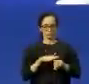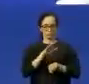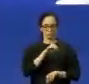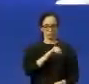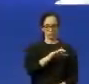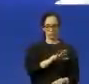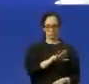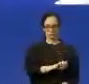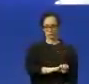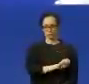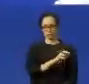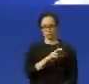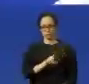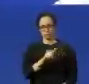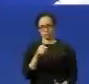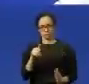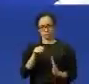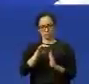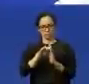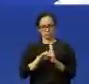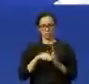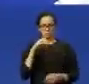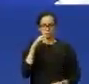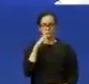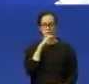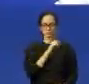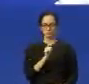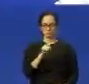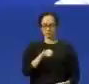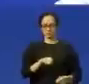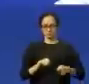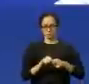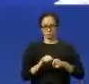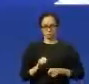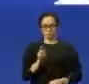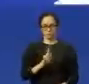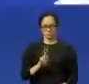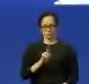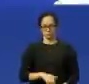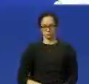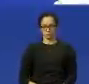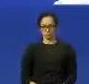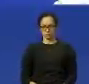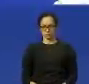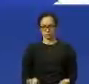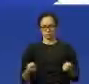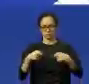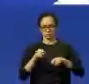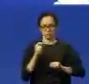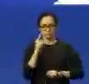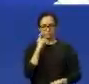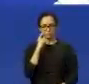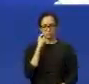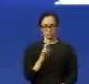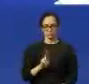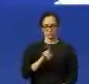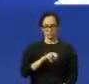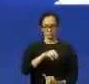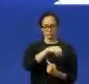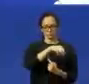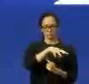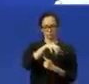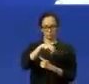e aquela que menos aquecerá o ambiente. Então nós devemos escolher a lâmpada que